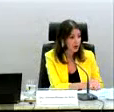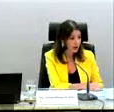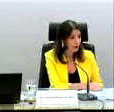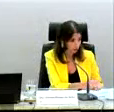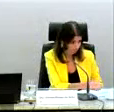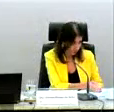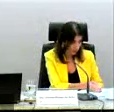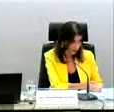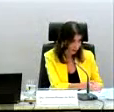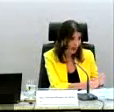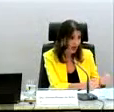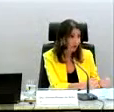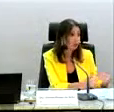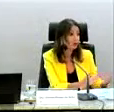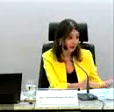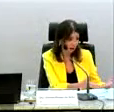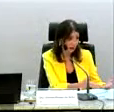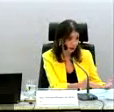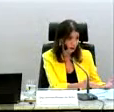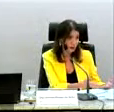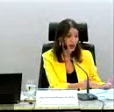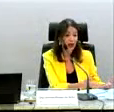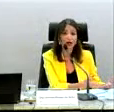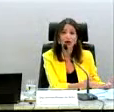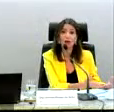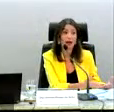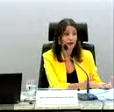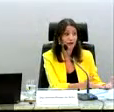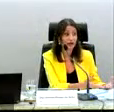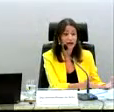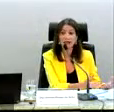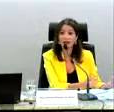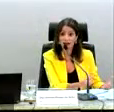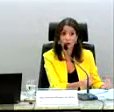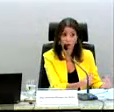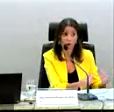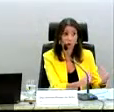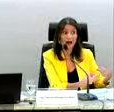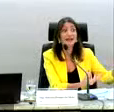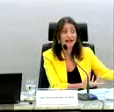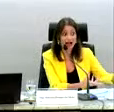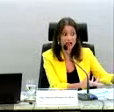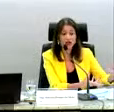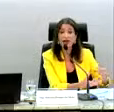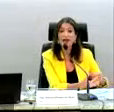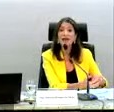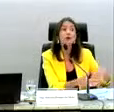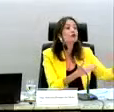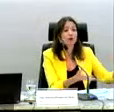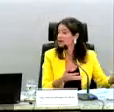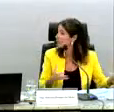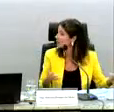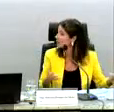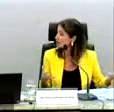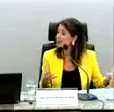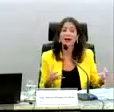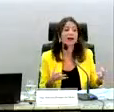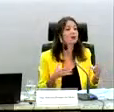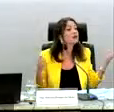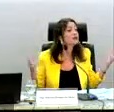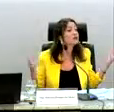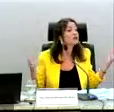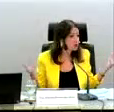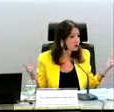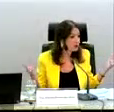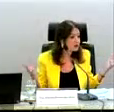básico, a água potável qualificada, né, com qualidade, e o esgotamento sanitário.